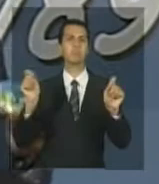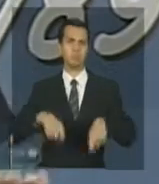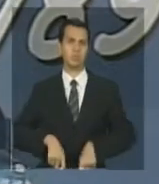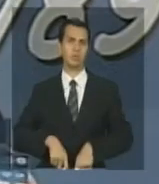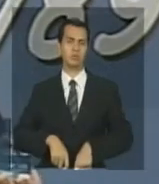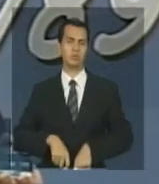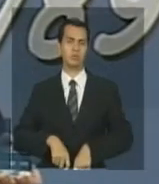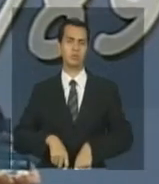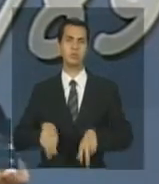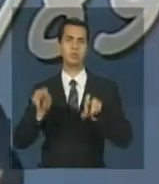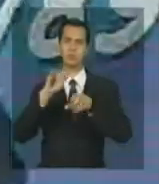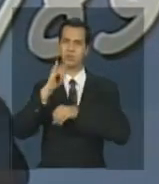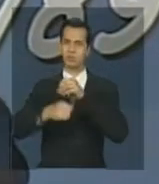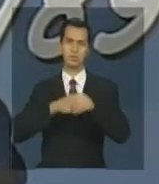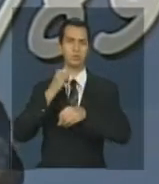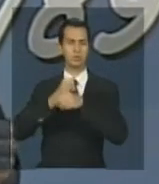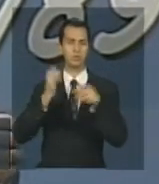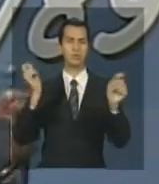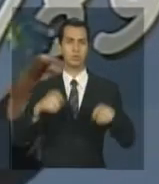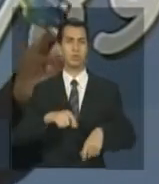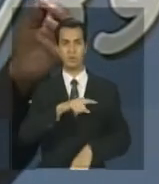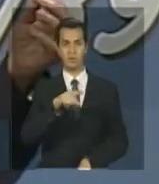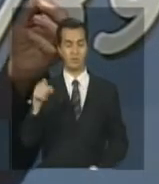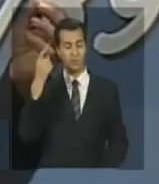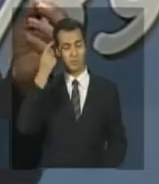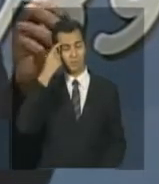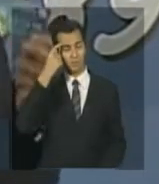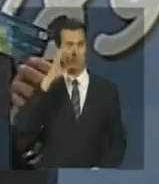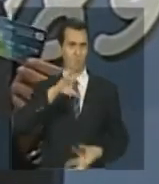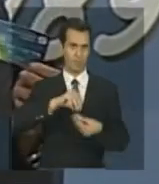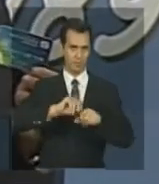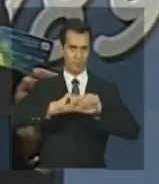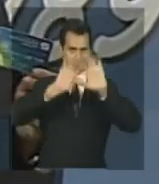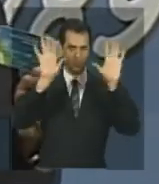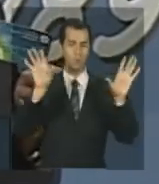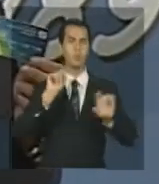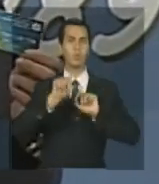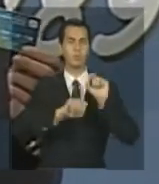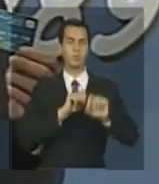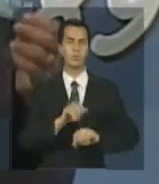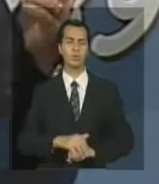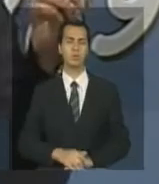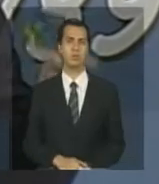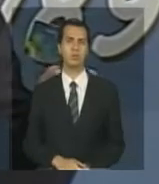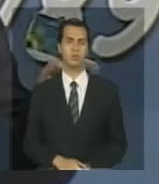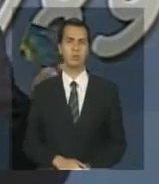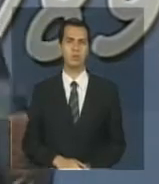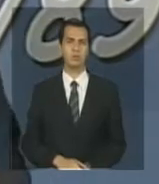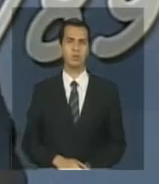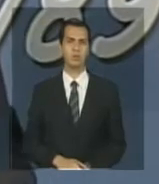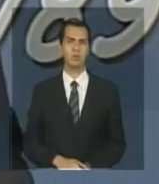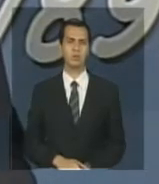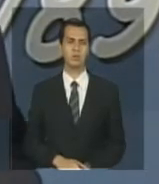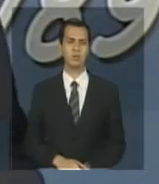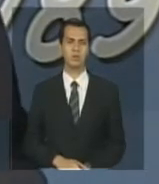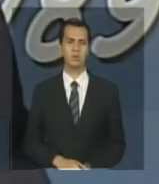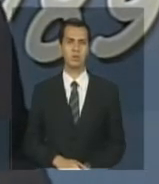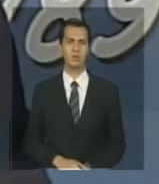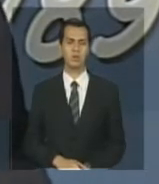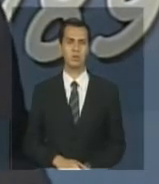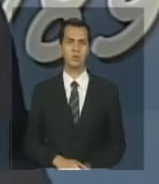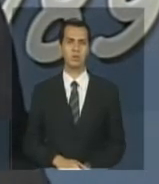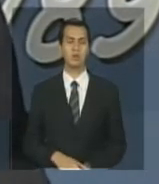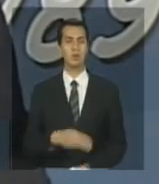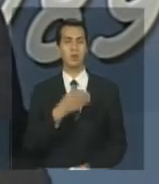dá o Laine para que os senhores possam ter aí a ideia é do acerto dessa iniciativa